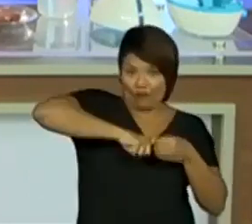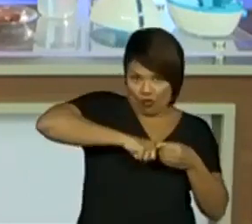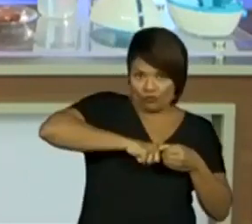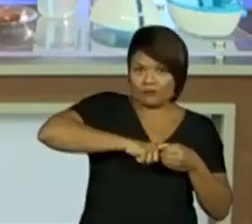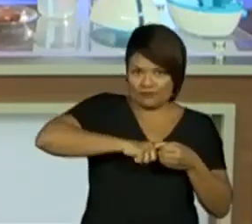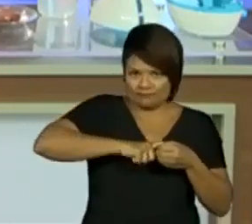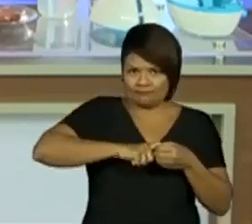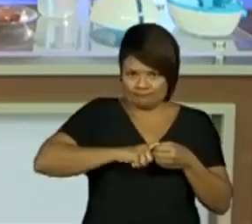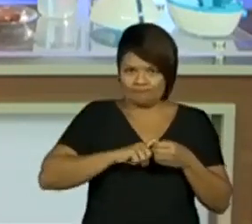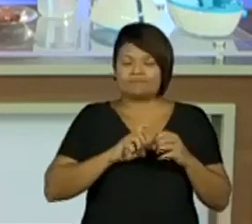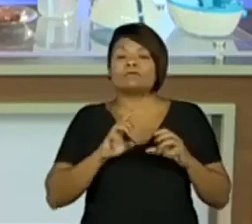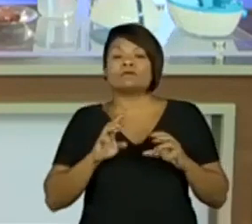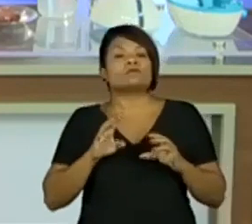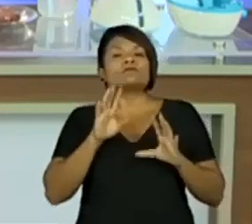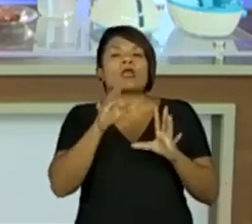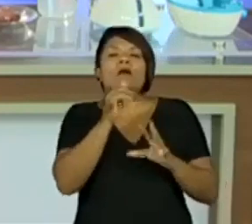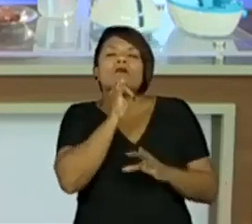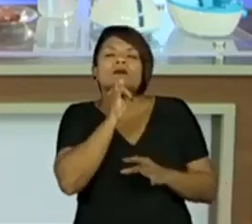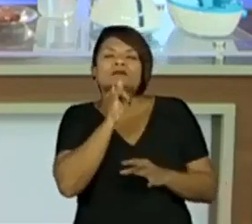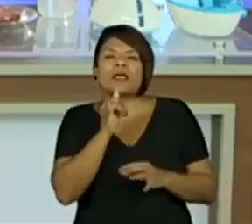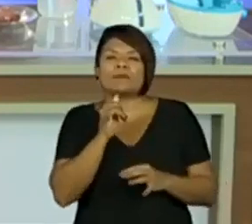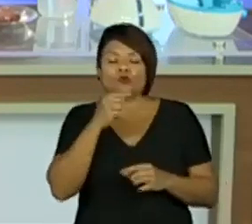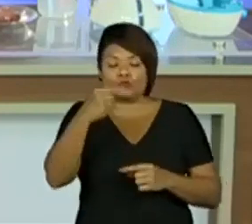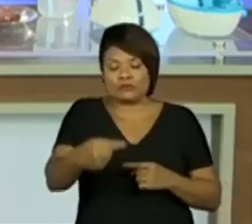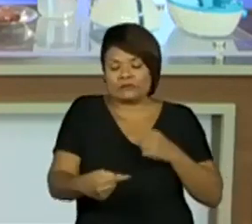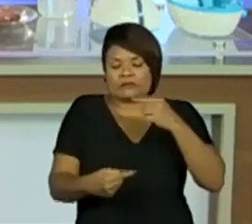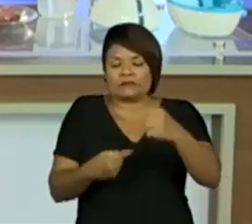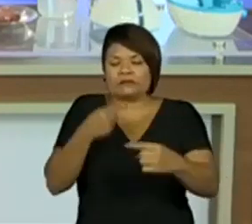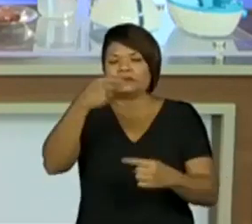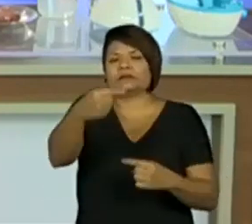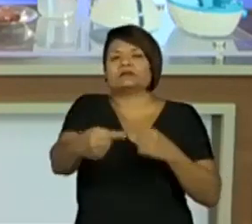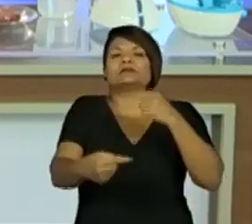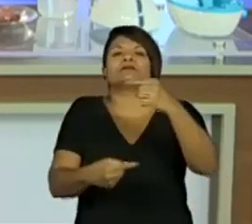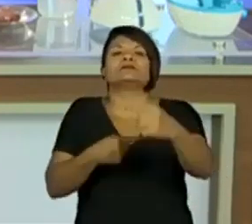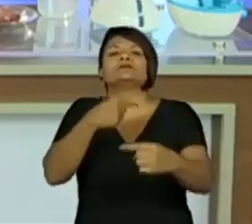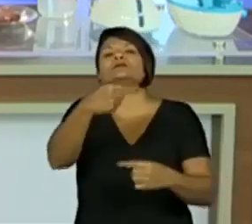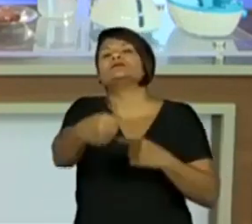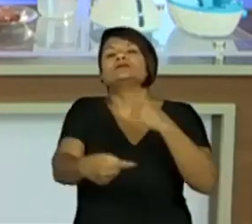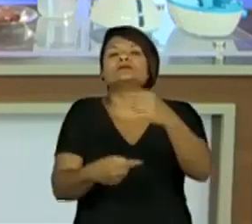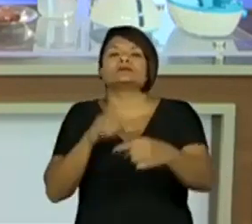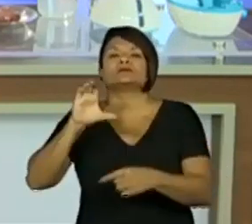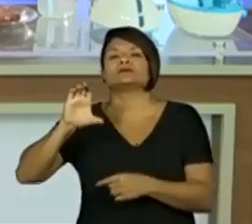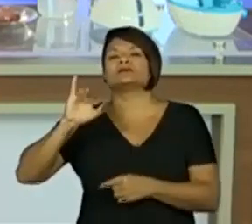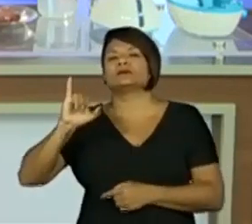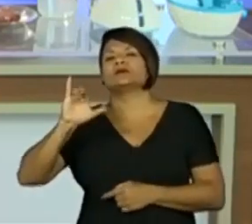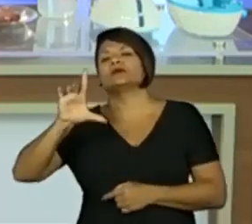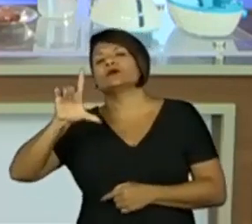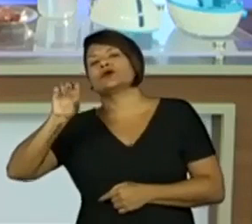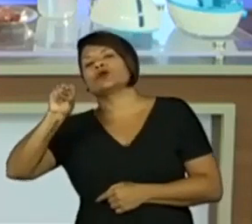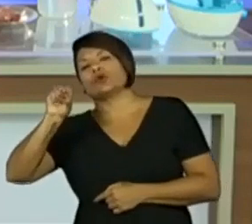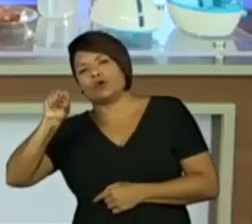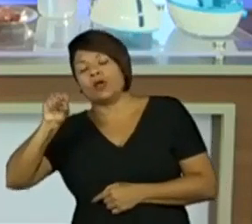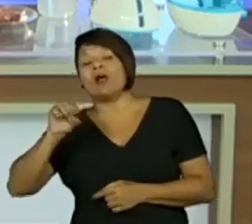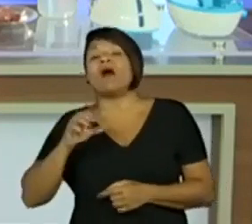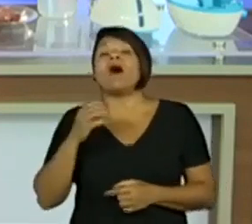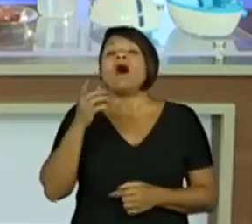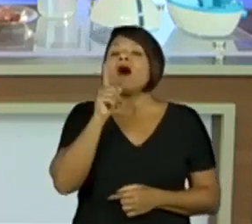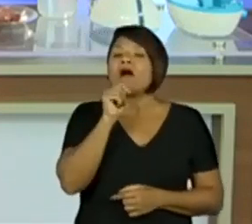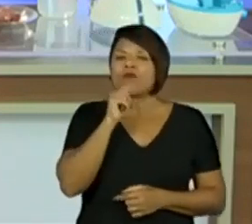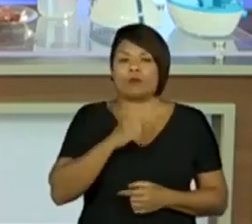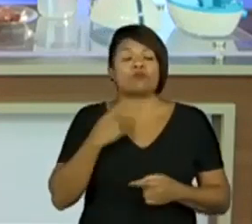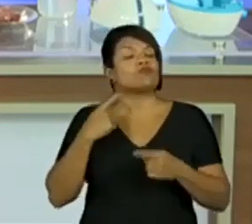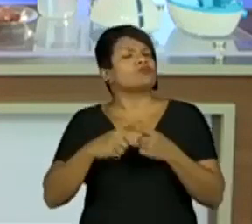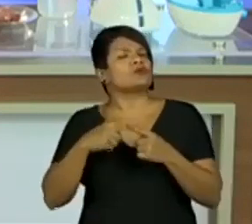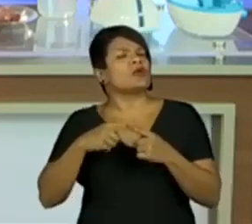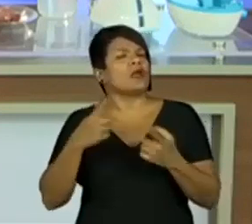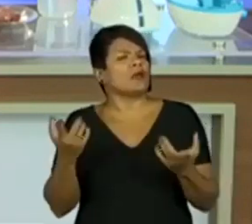que é o ciclo da água. Por que é chamado de ciclo da água? Porque